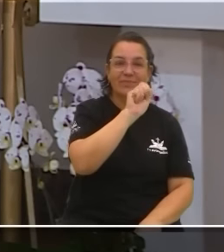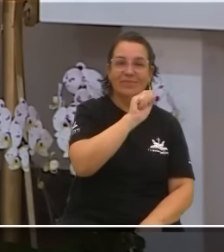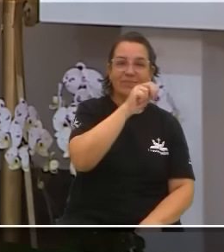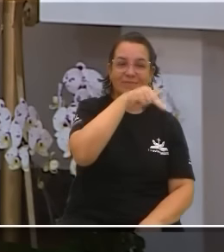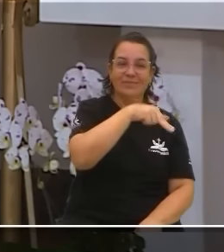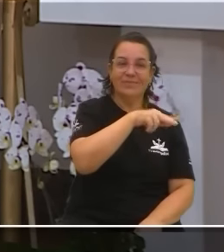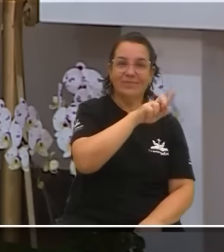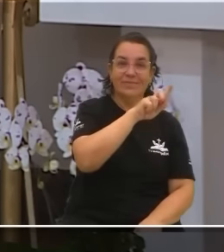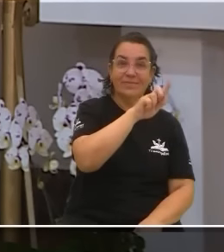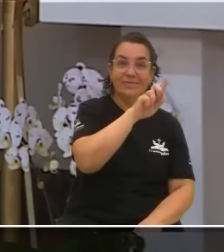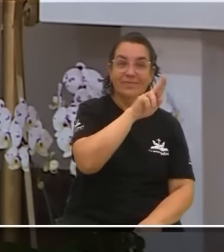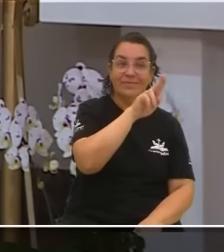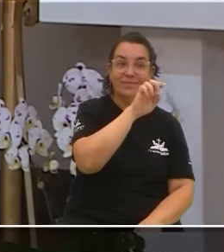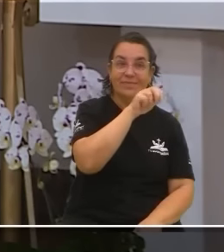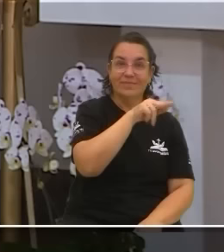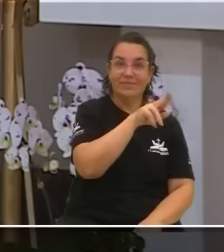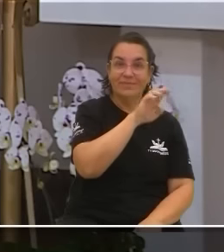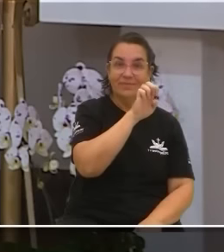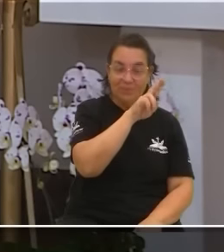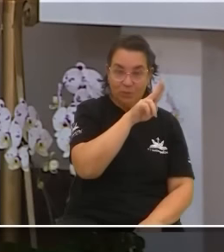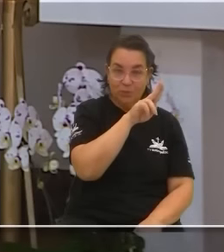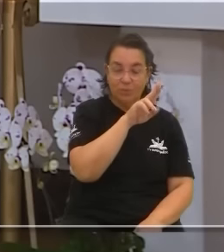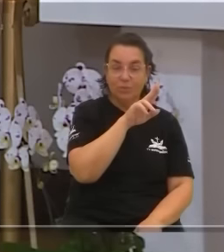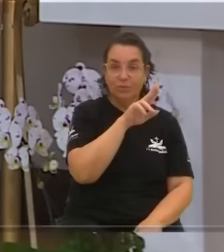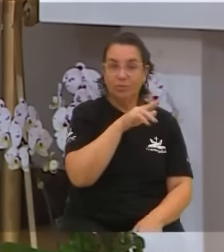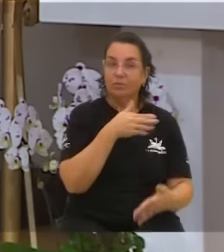O Senhor nos chama pelo nome.